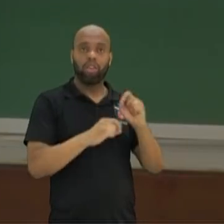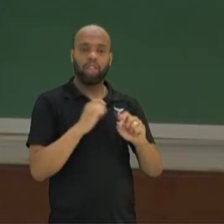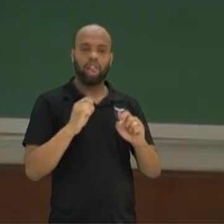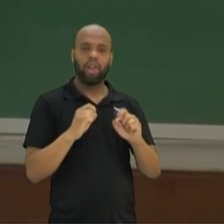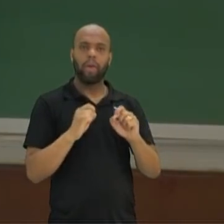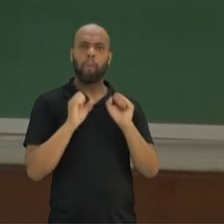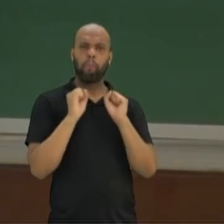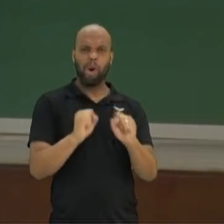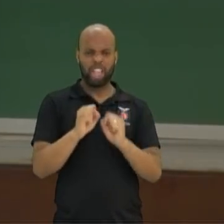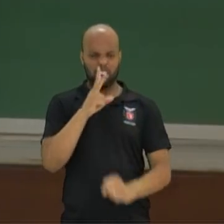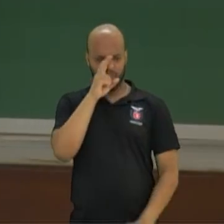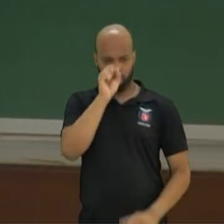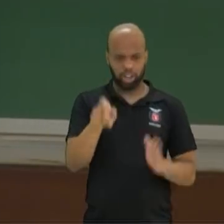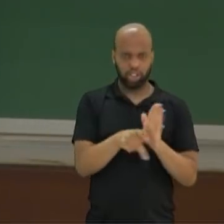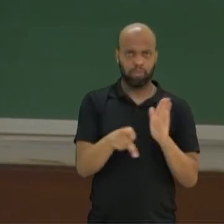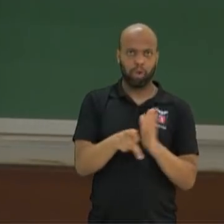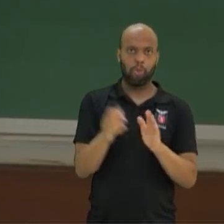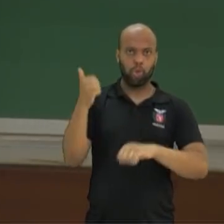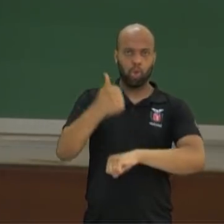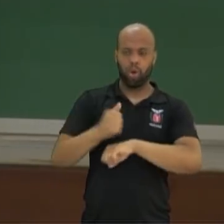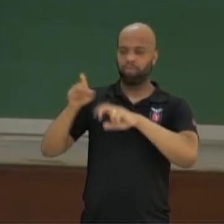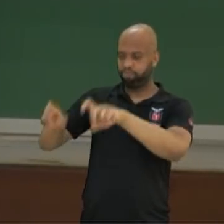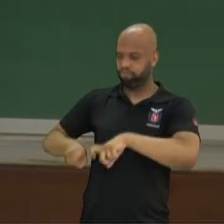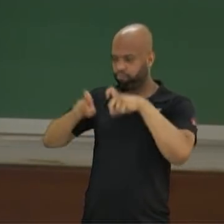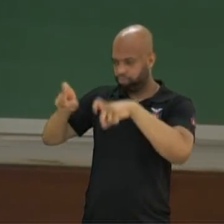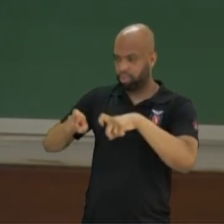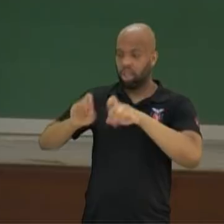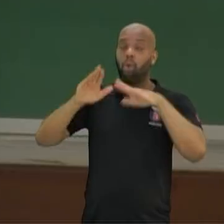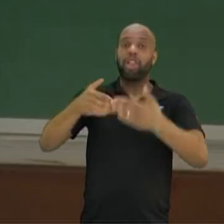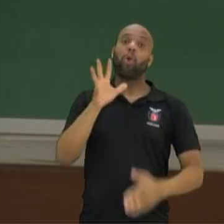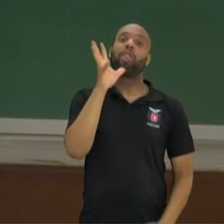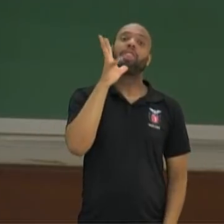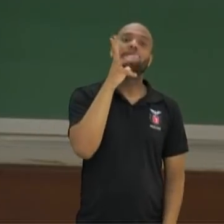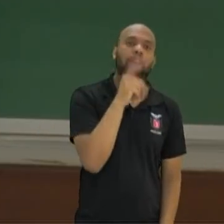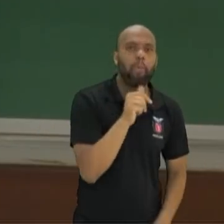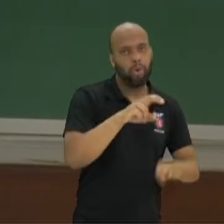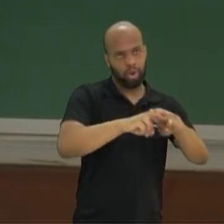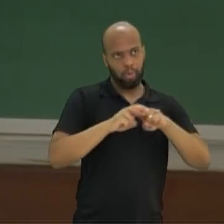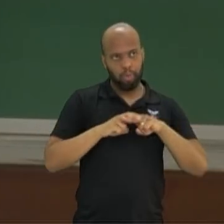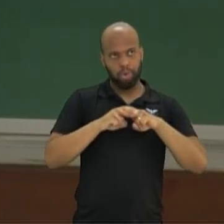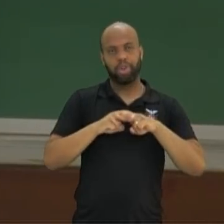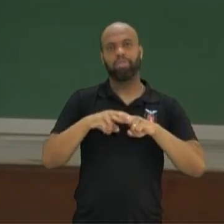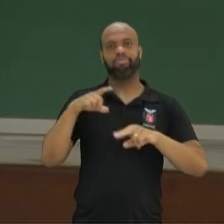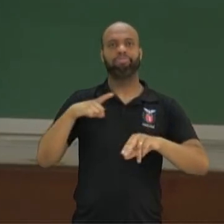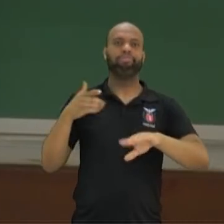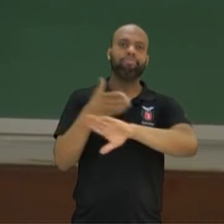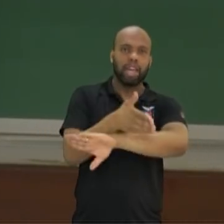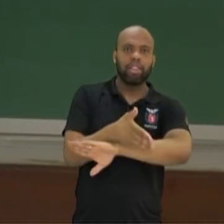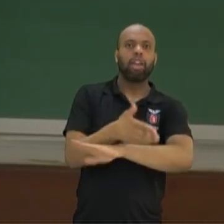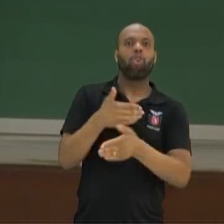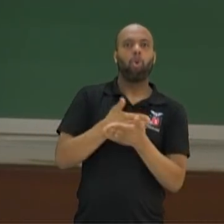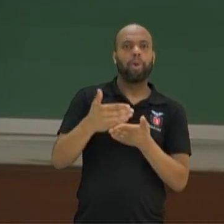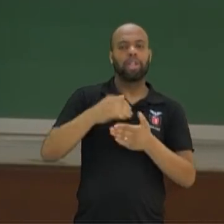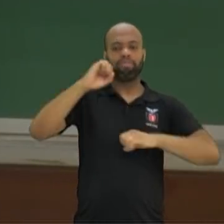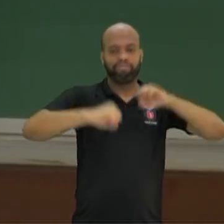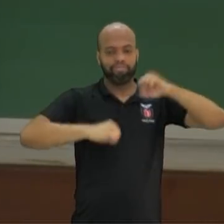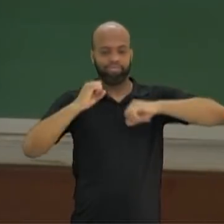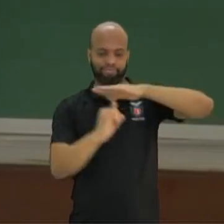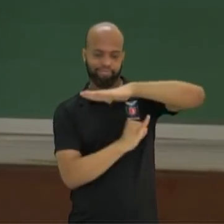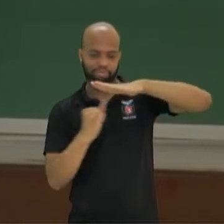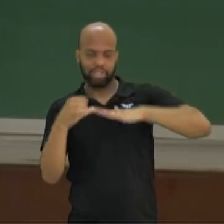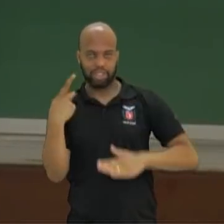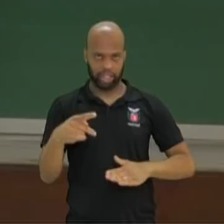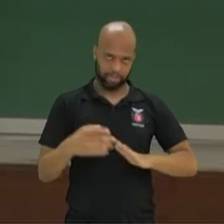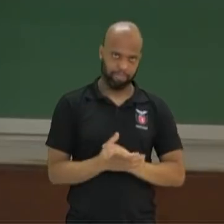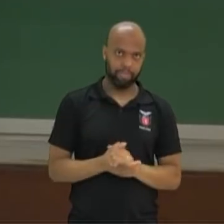que retardássemos a entrada desse processo da industrialização em território nacional. Dentro disso, temos que